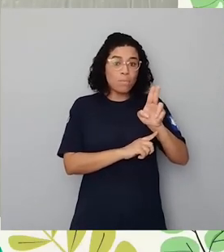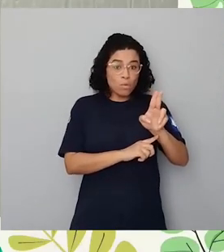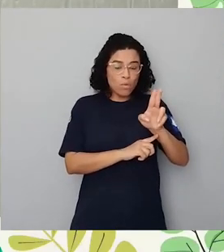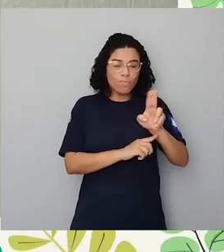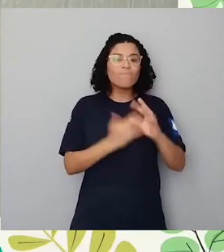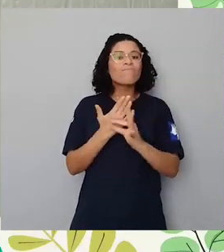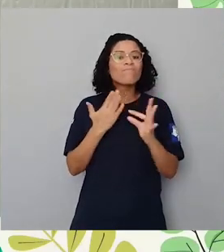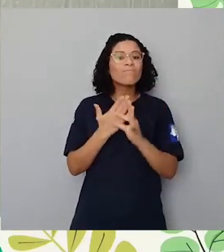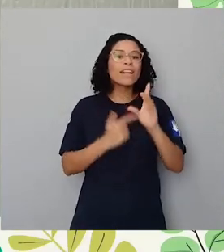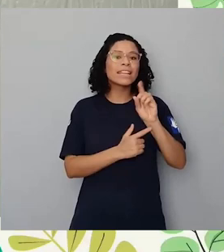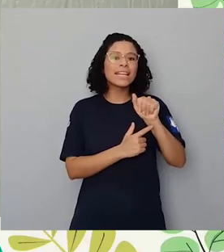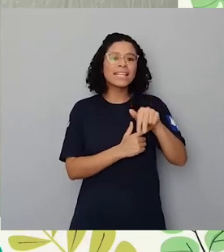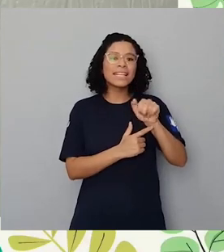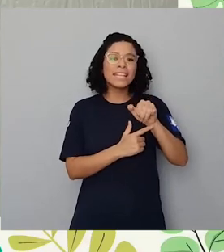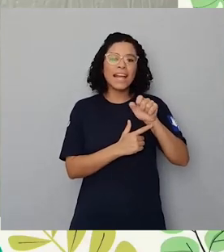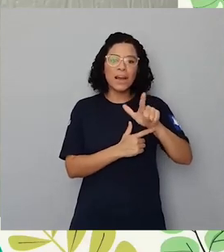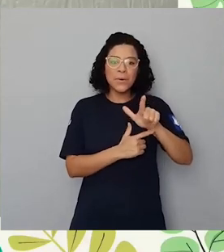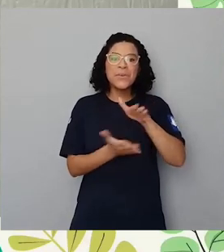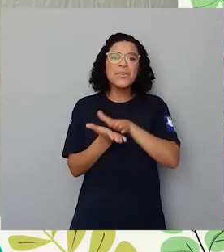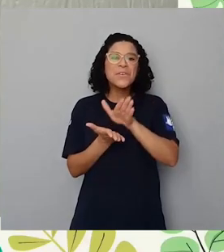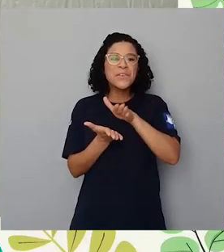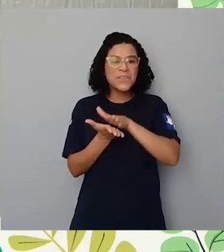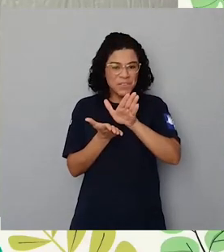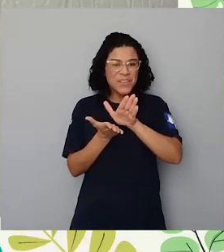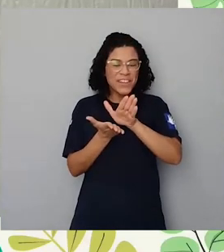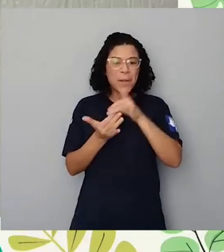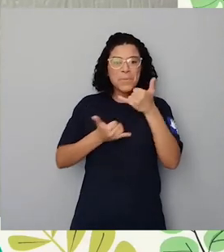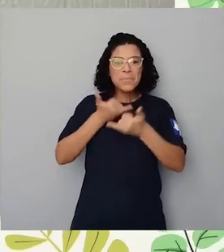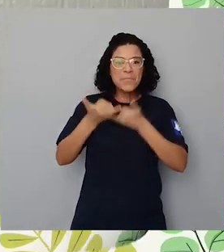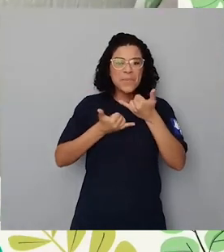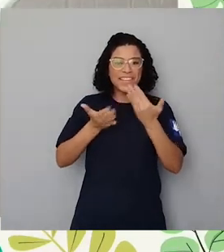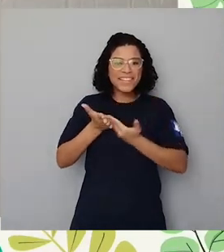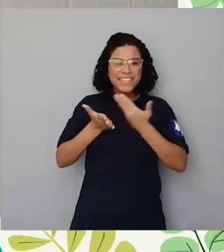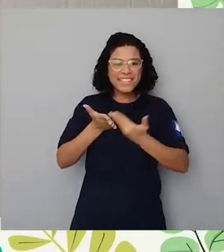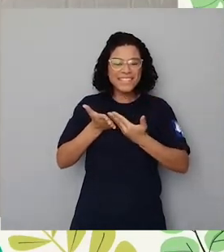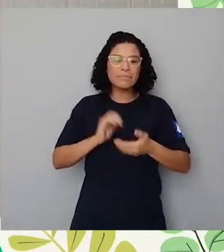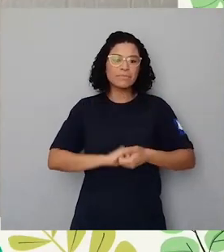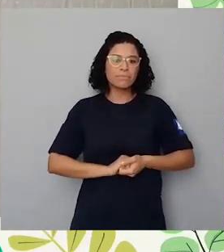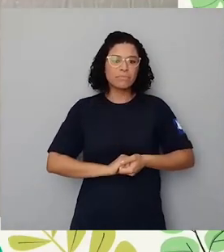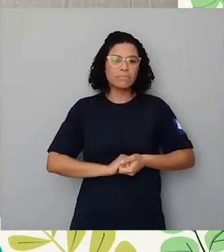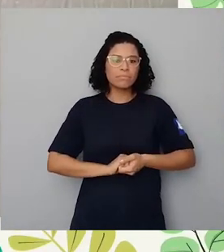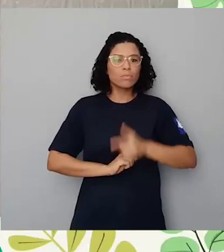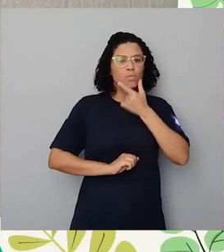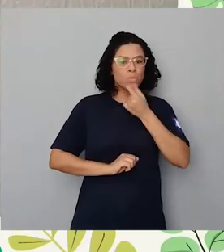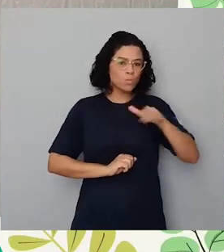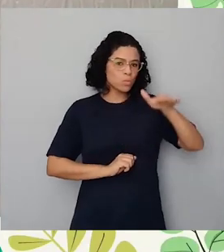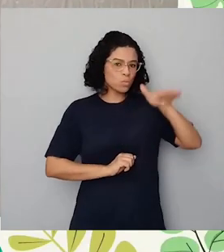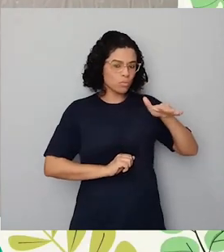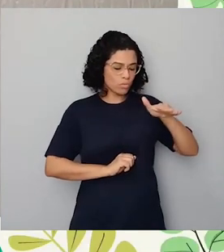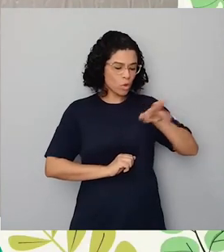foi o Daniel Munduruku e esse livro é da editora Brinquebook. Meu nome